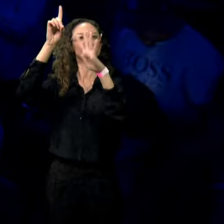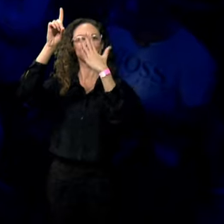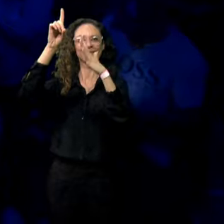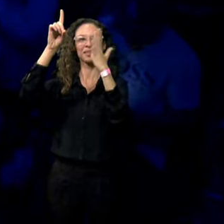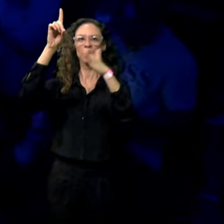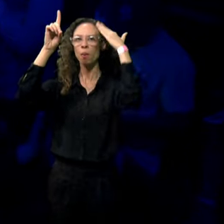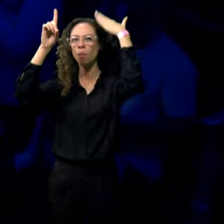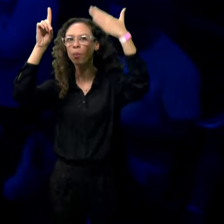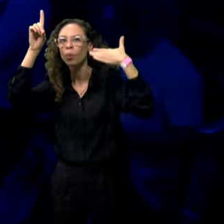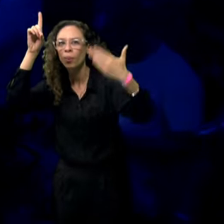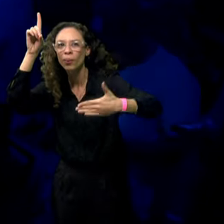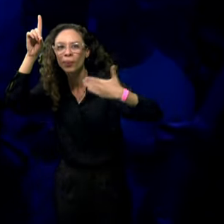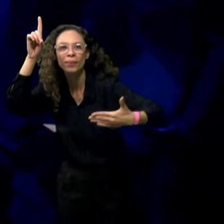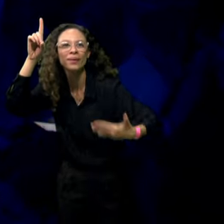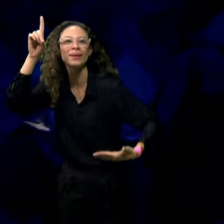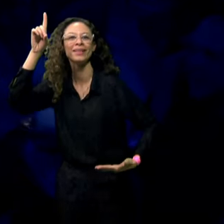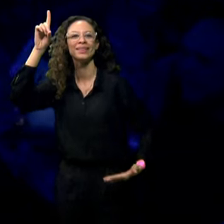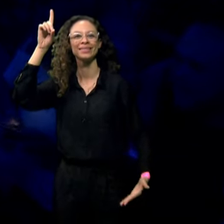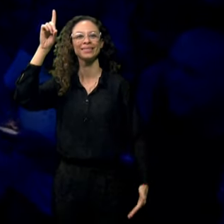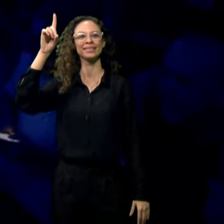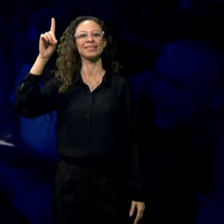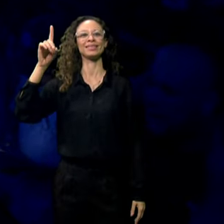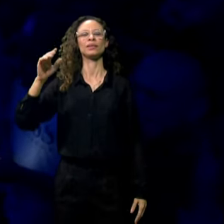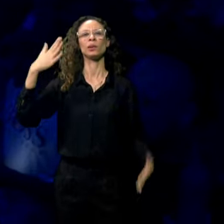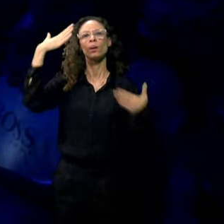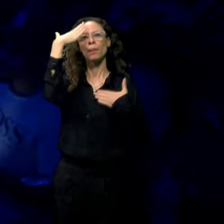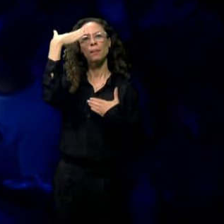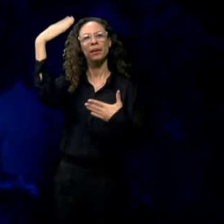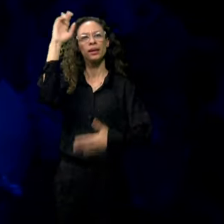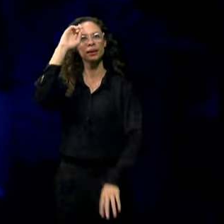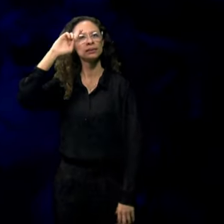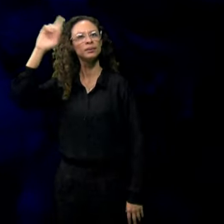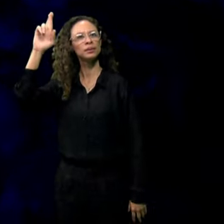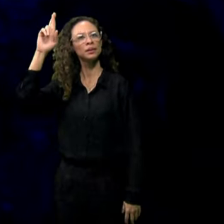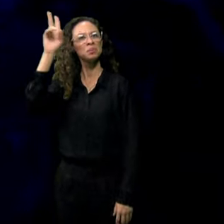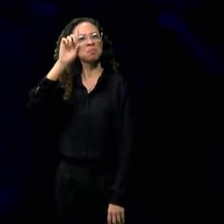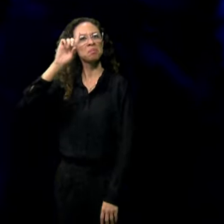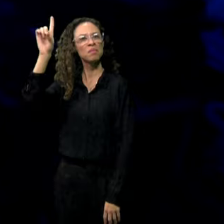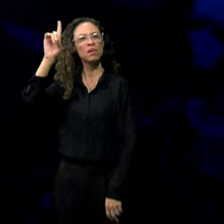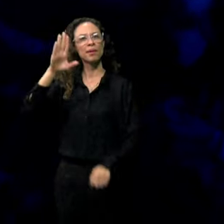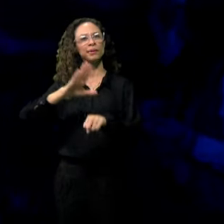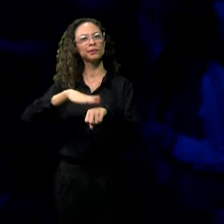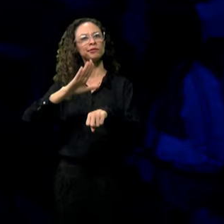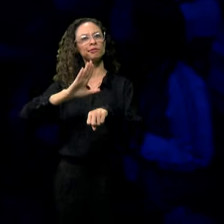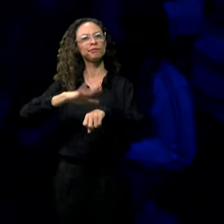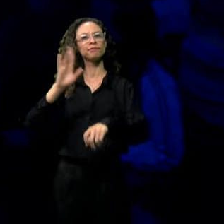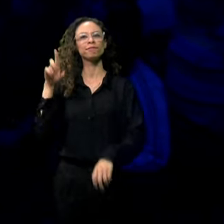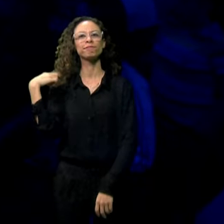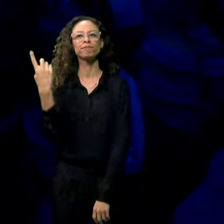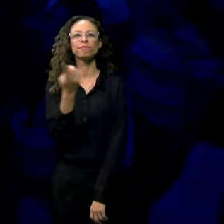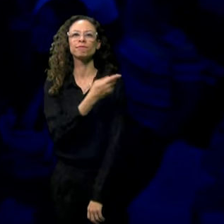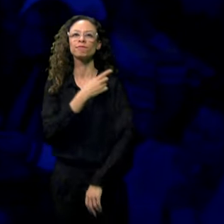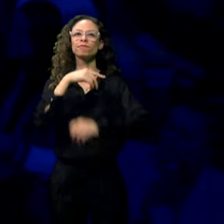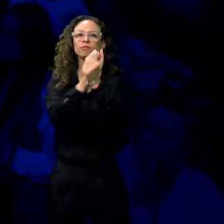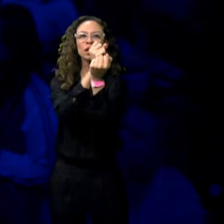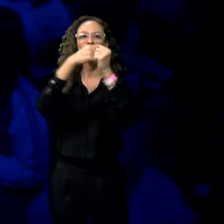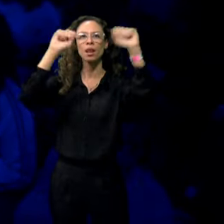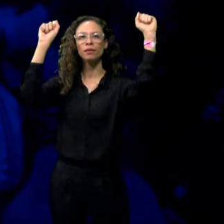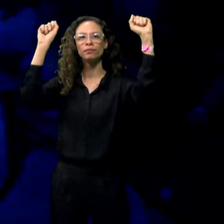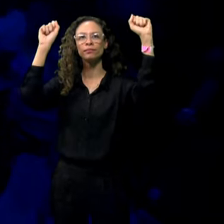Digno obrigada senhor porque o Senhor nos fez nos faz livres